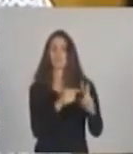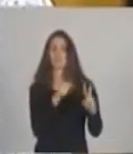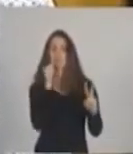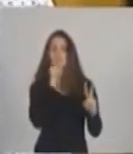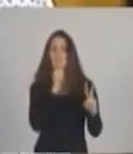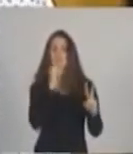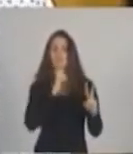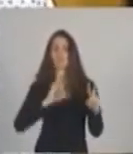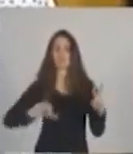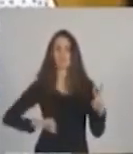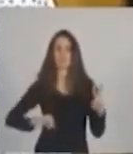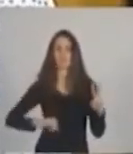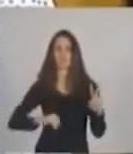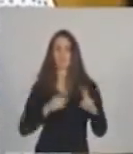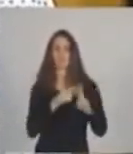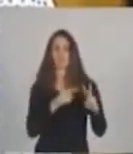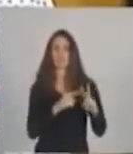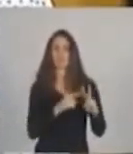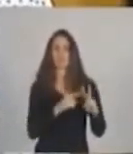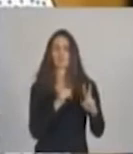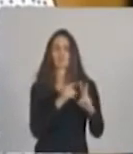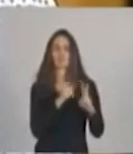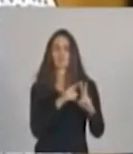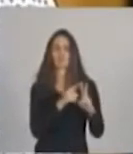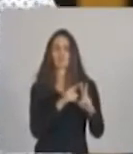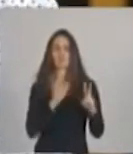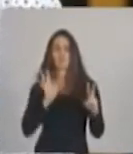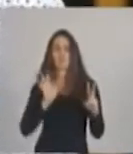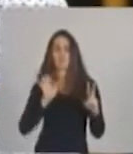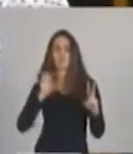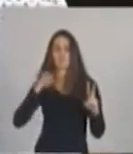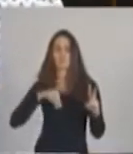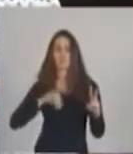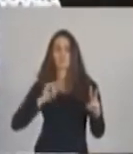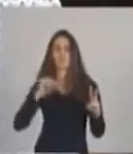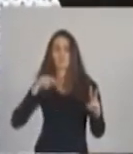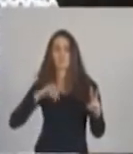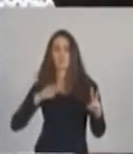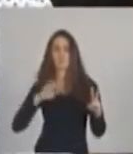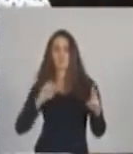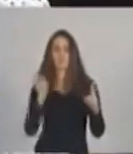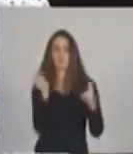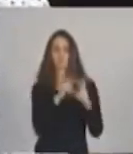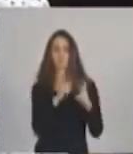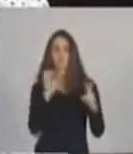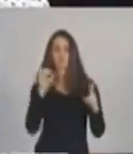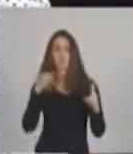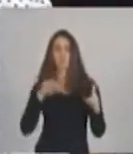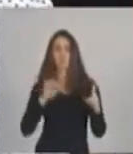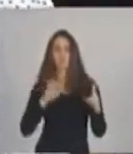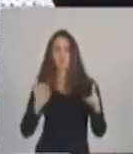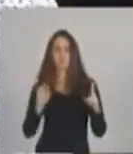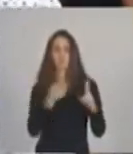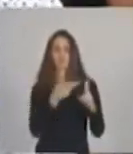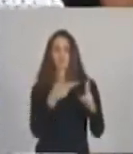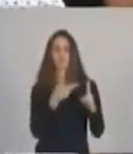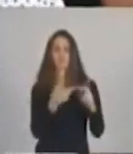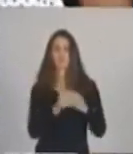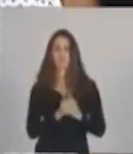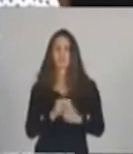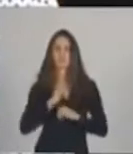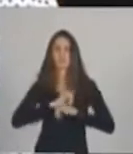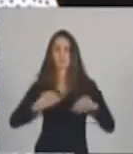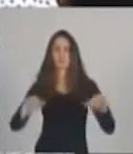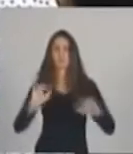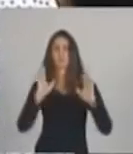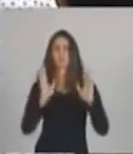vítimas, uma de feminicídio e outra de homicídio. E quero dizer, deixar claro, que infelizmente esse ano já